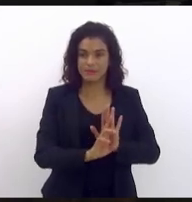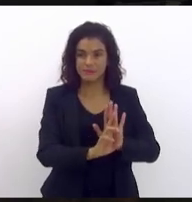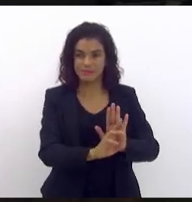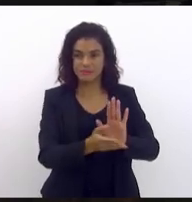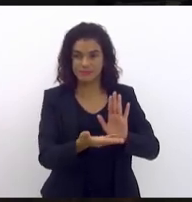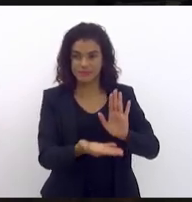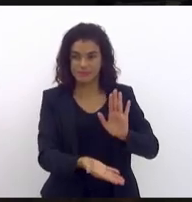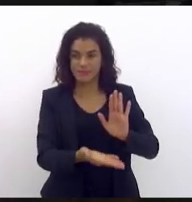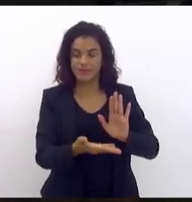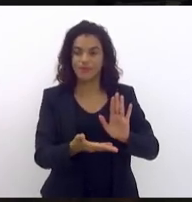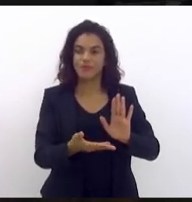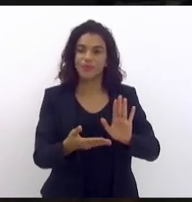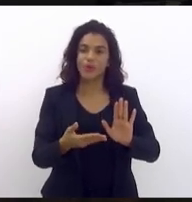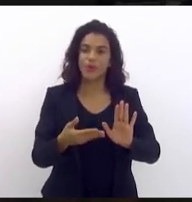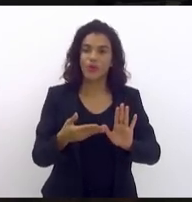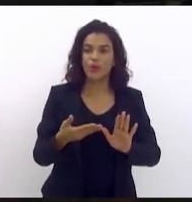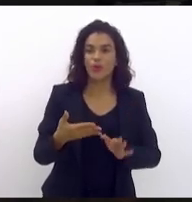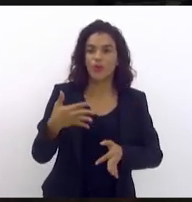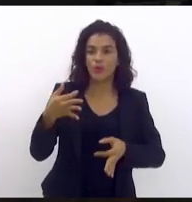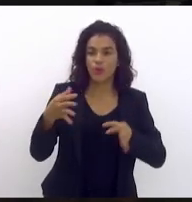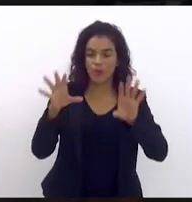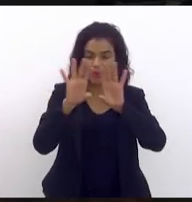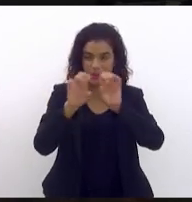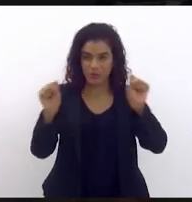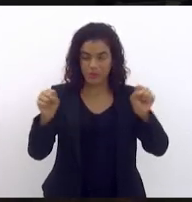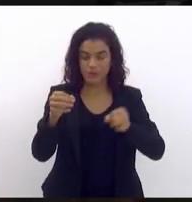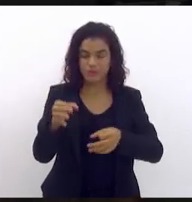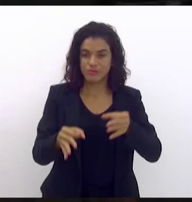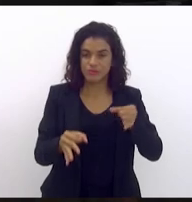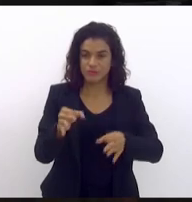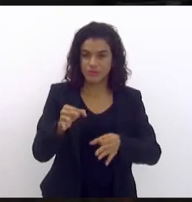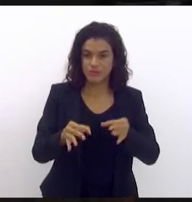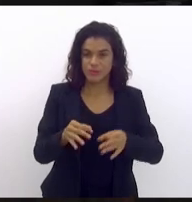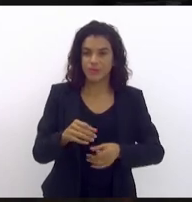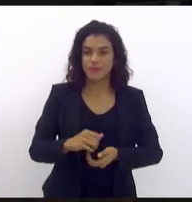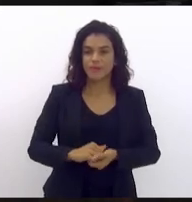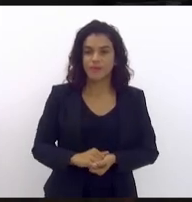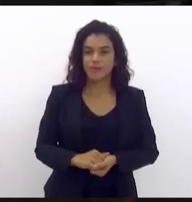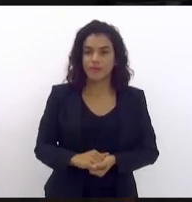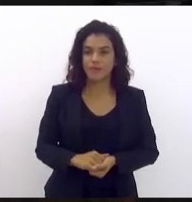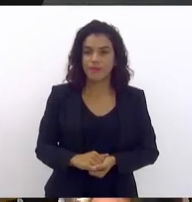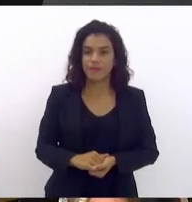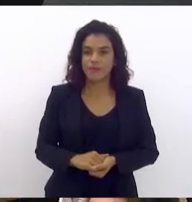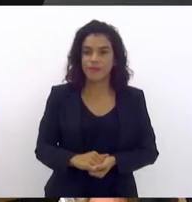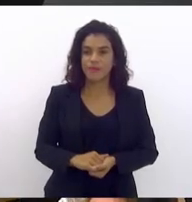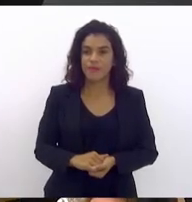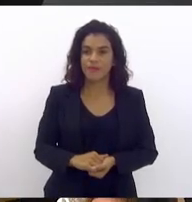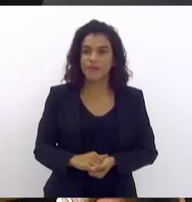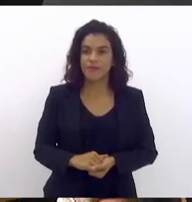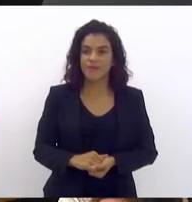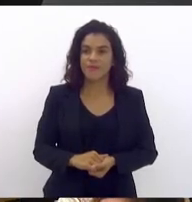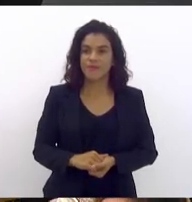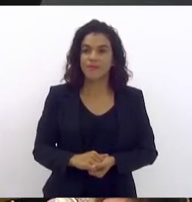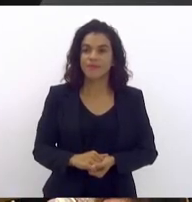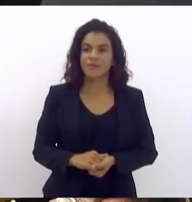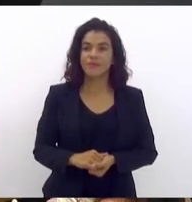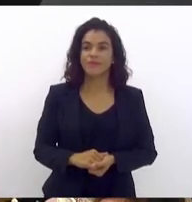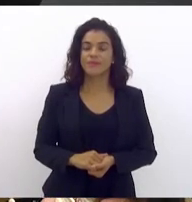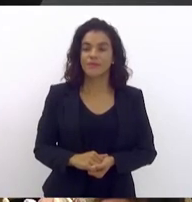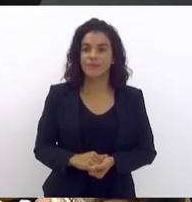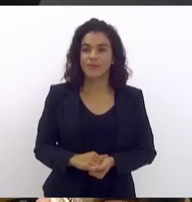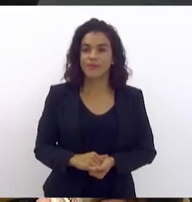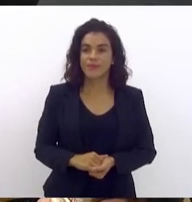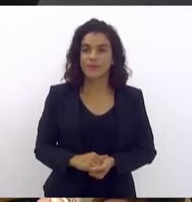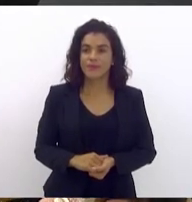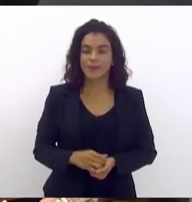o Tribunal de Justiça do Estado do Rio de Janeiro Dra Lorena Paola Nunes bota b bess